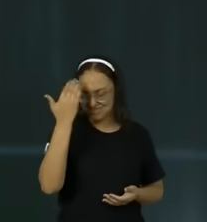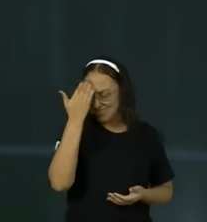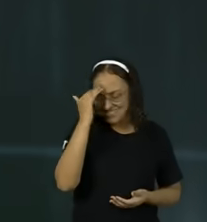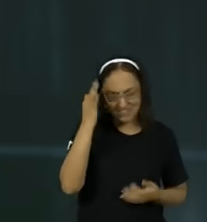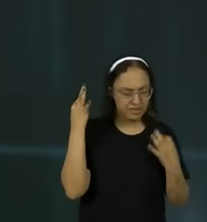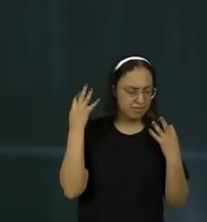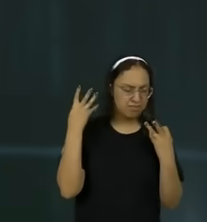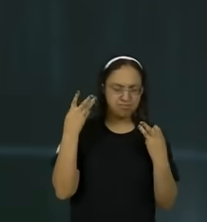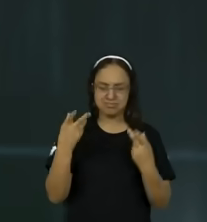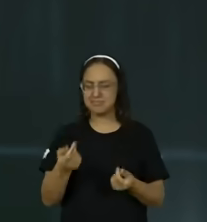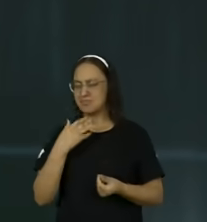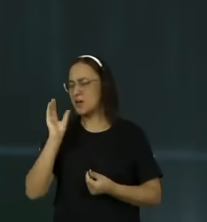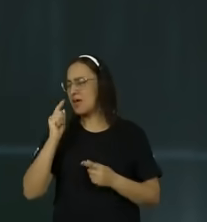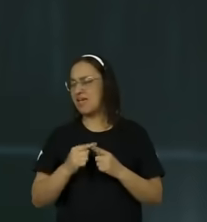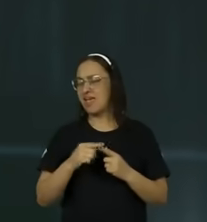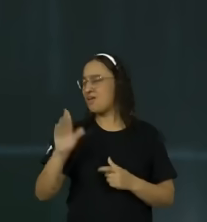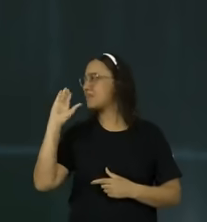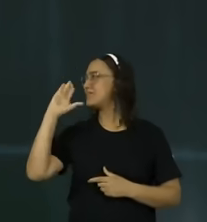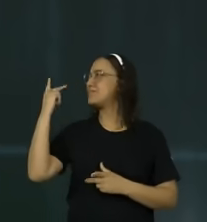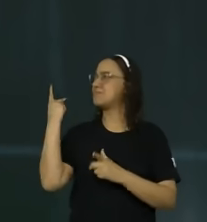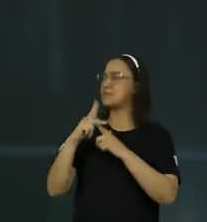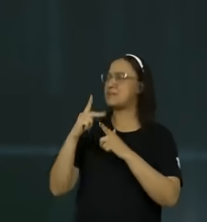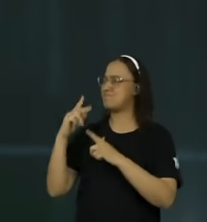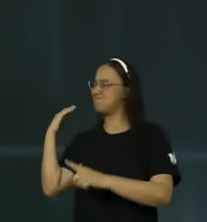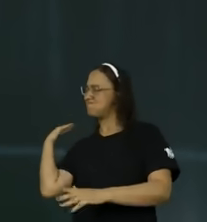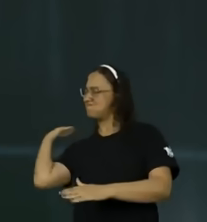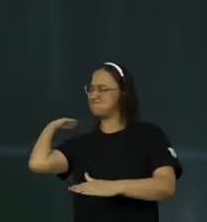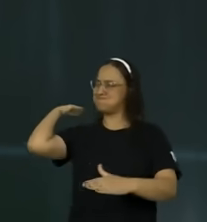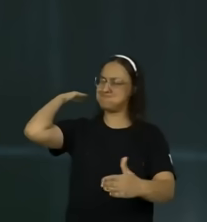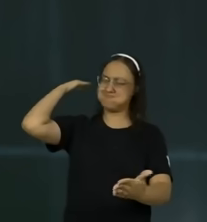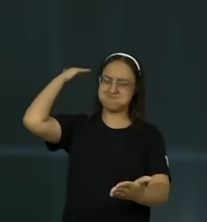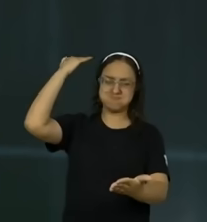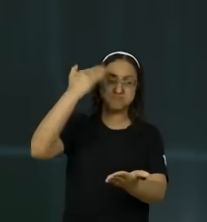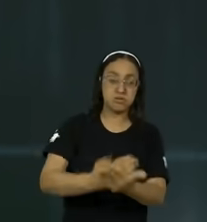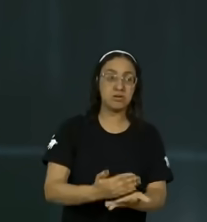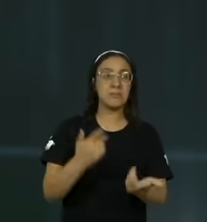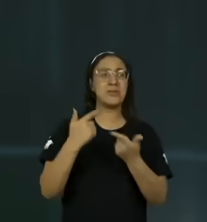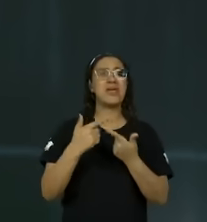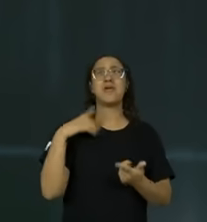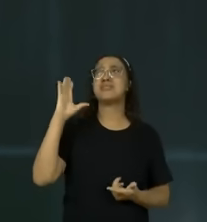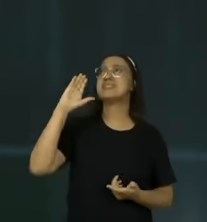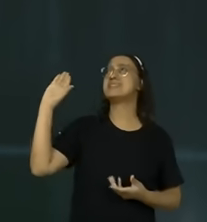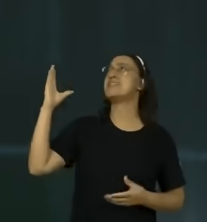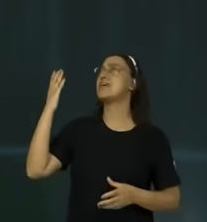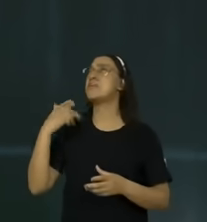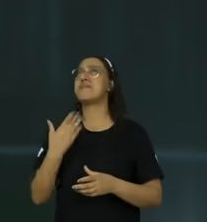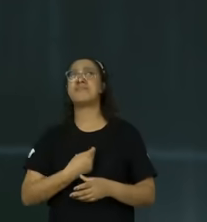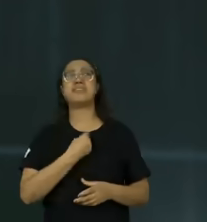entendo traição. Uma vez que você percebe que o que fizeram contra você não parou, não